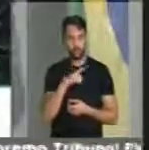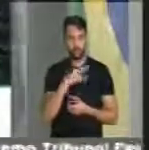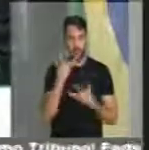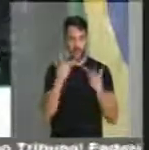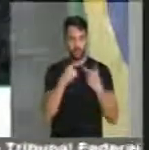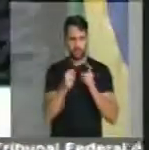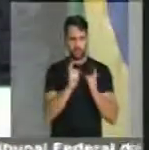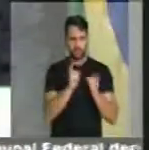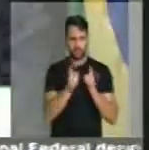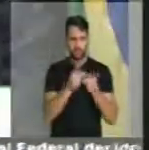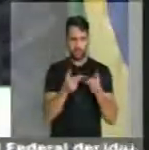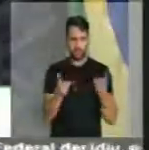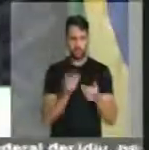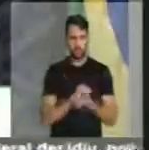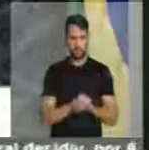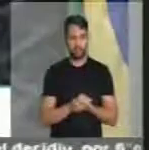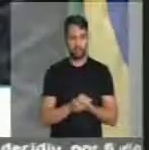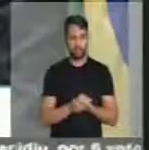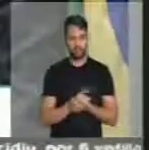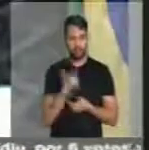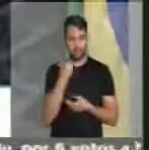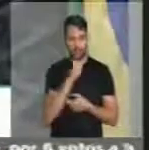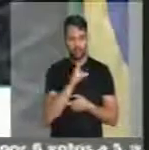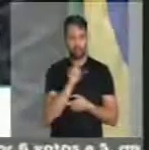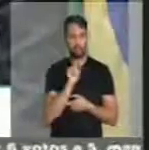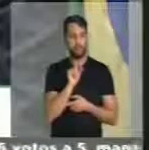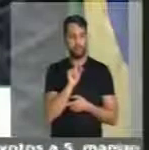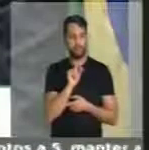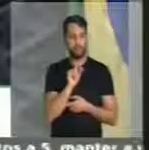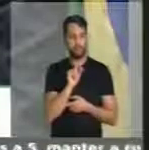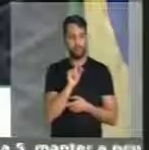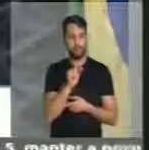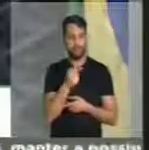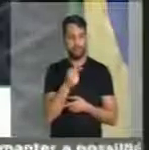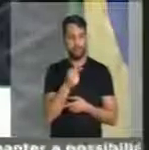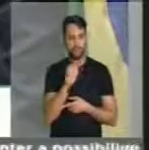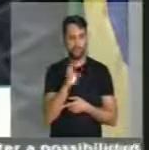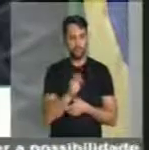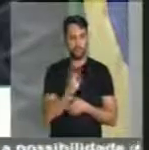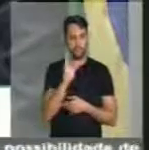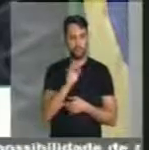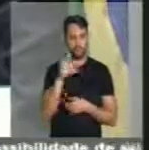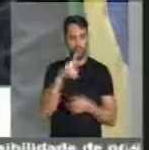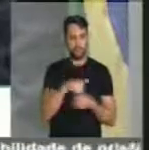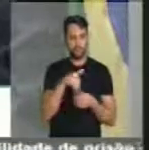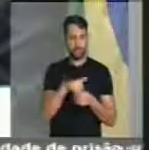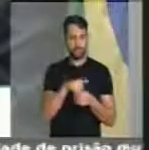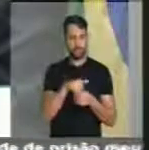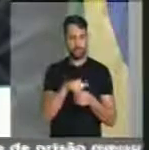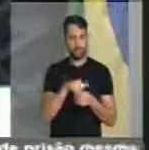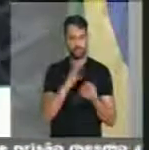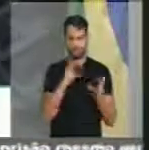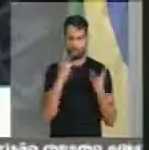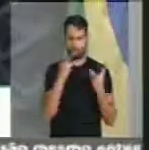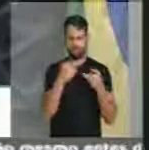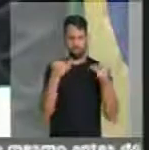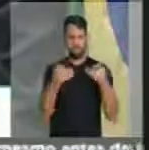extraordinário administrador, ganha com 70% dos votos. Um fenômeno.